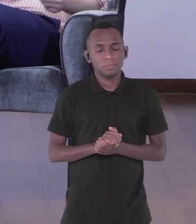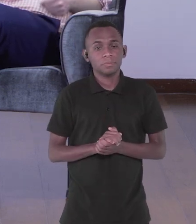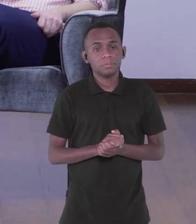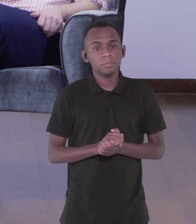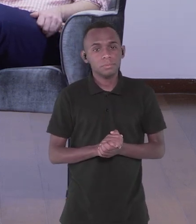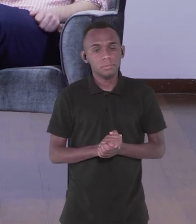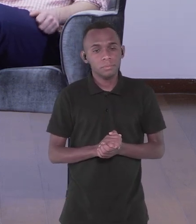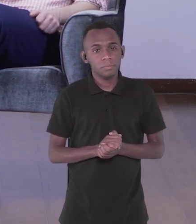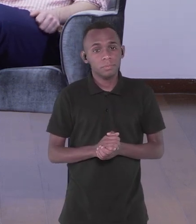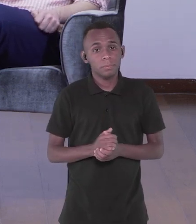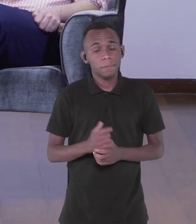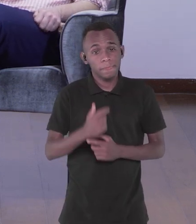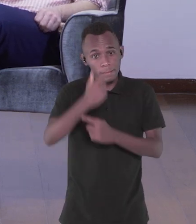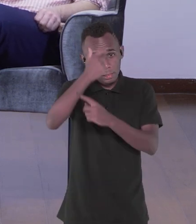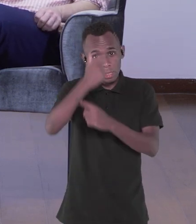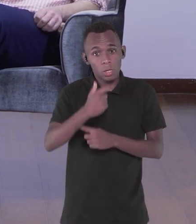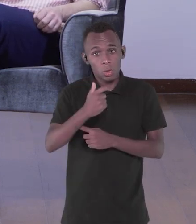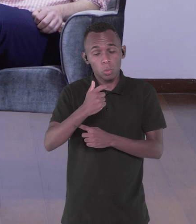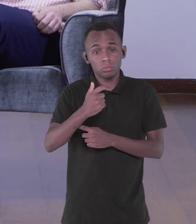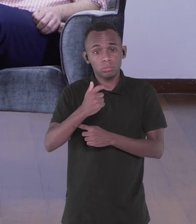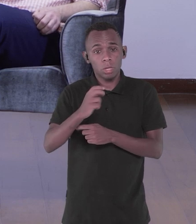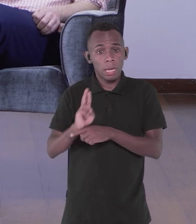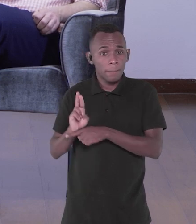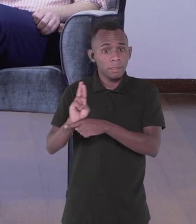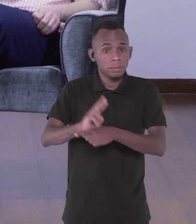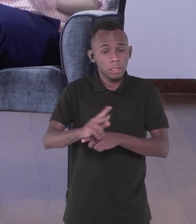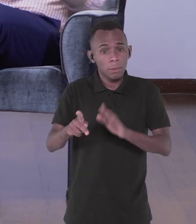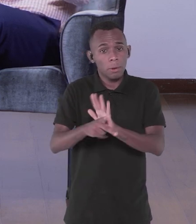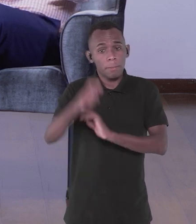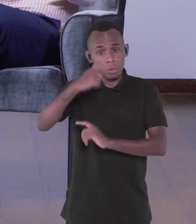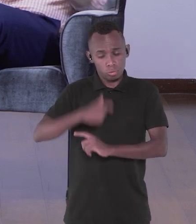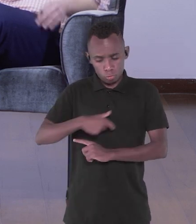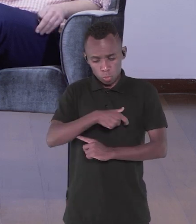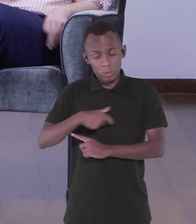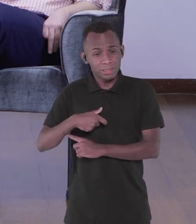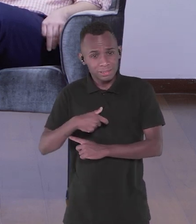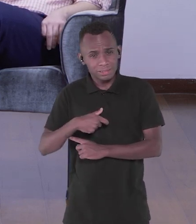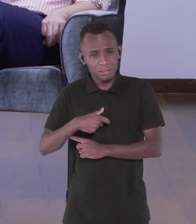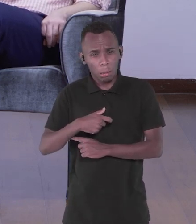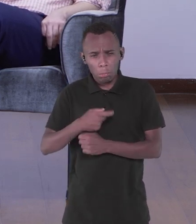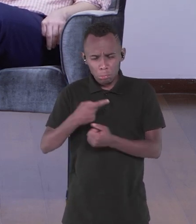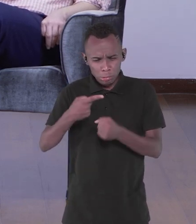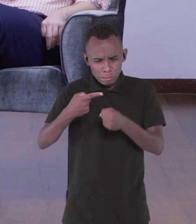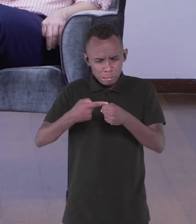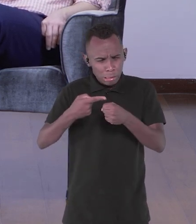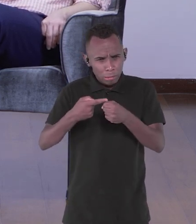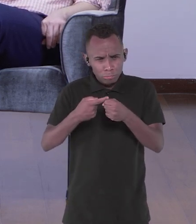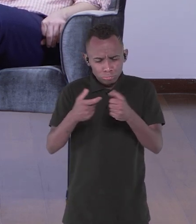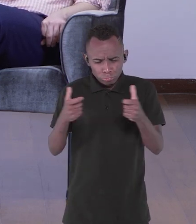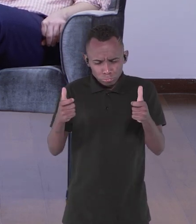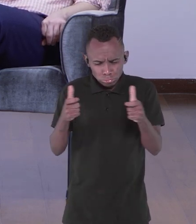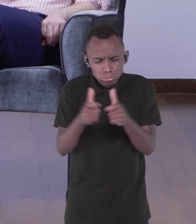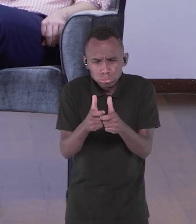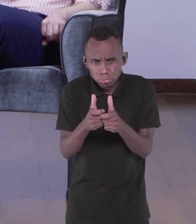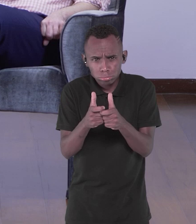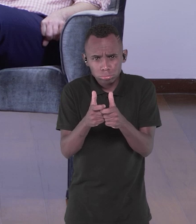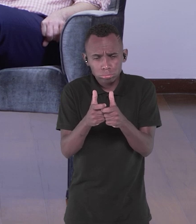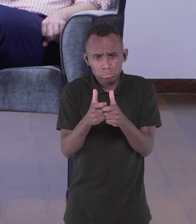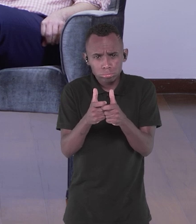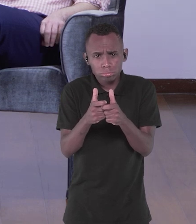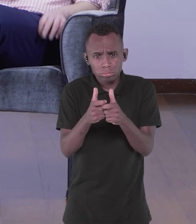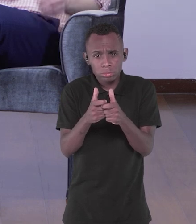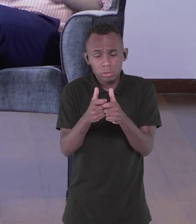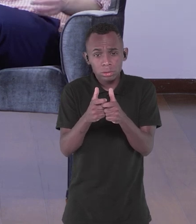Eu sou correspondente em Genebra. Genebra é uma cidadezinha pequenininha, E é uma